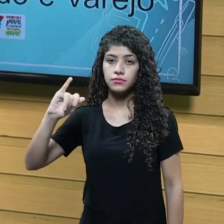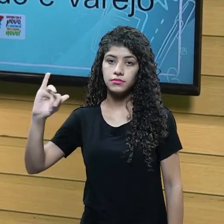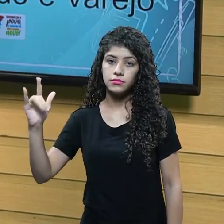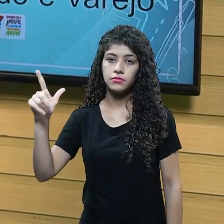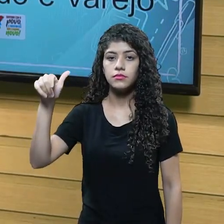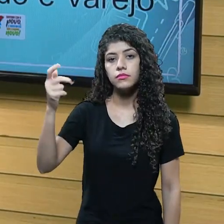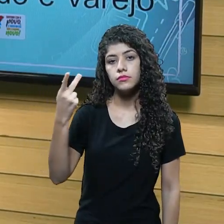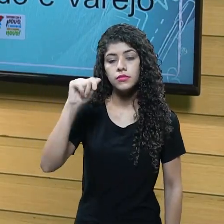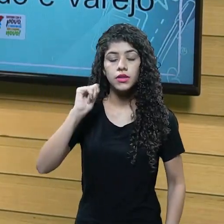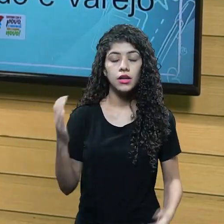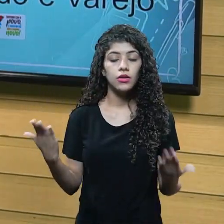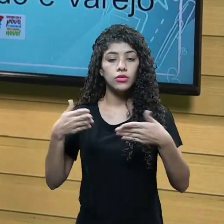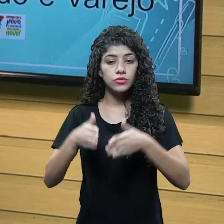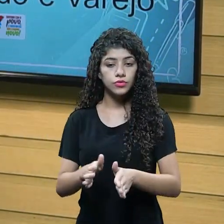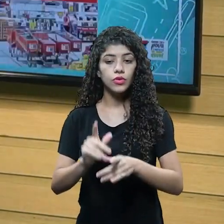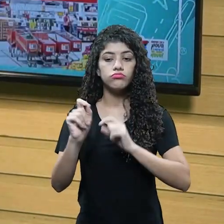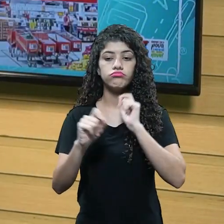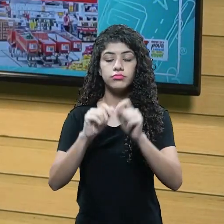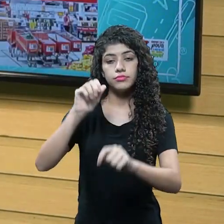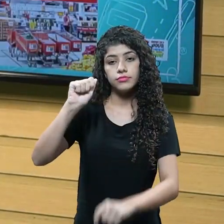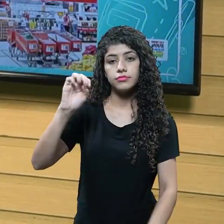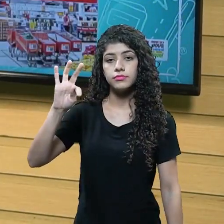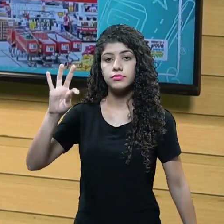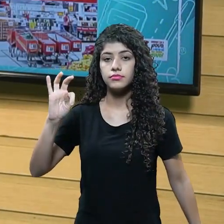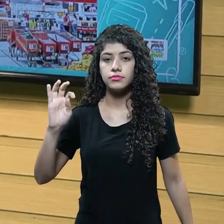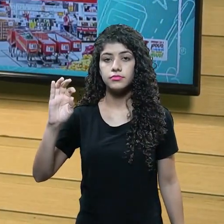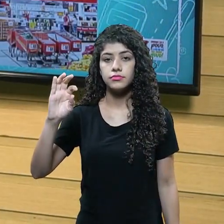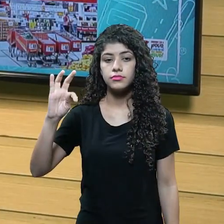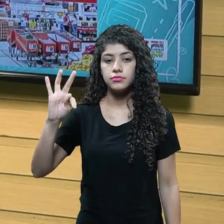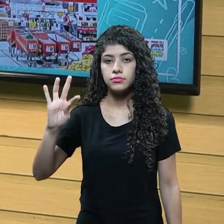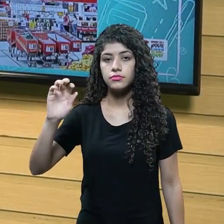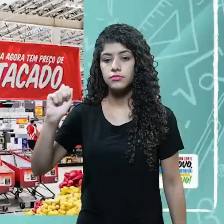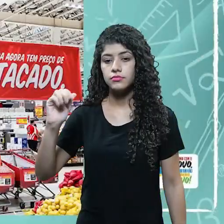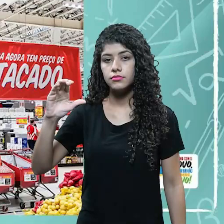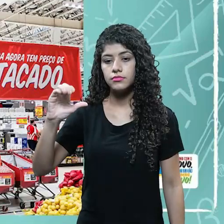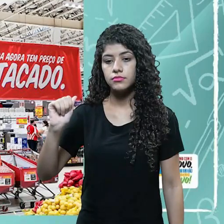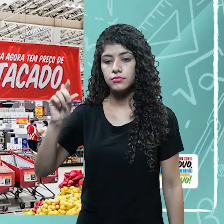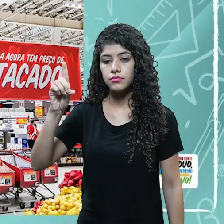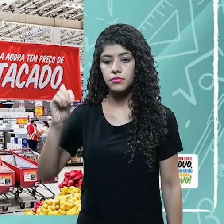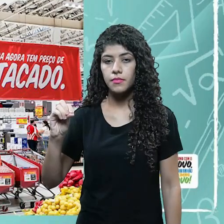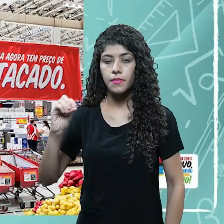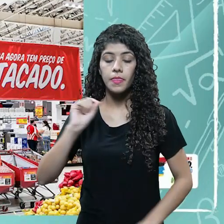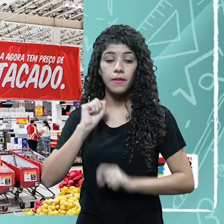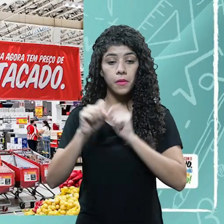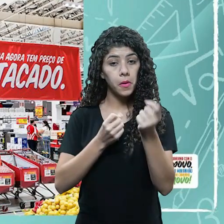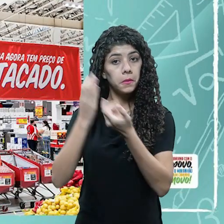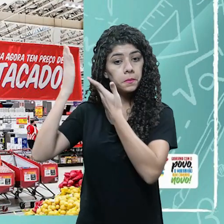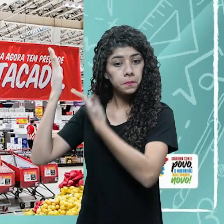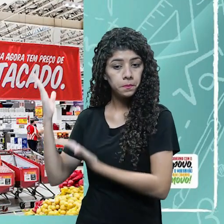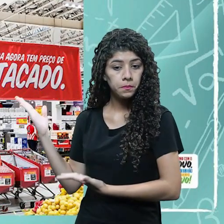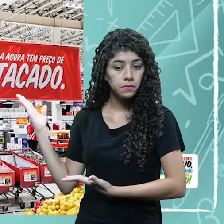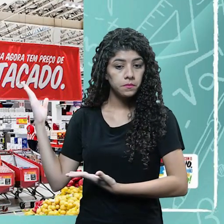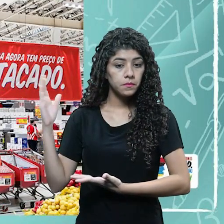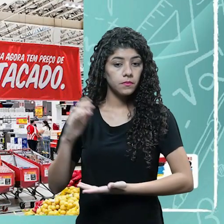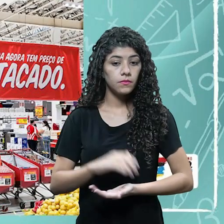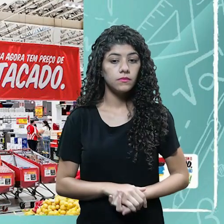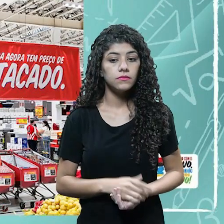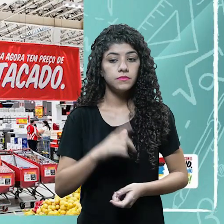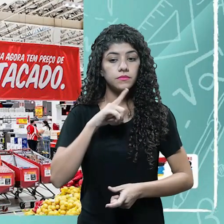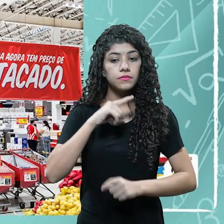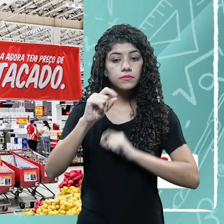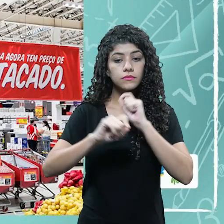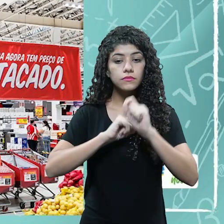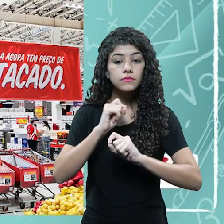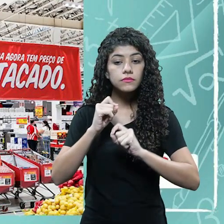direção, o nosso foco para o atacado. Então vamos ver o que diz o nosso primeiro slide, ok? Os estabelecimentos que disponibilizam compras